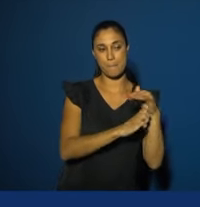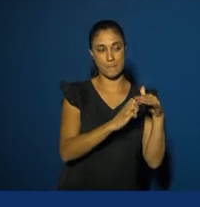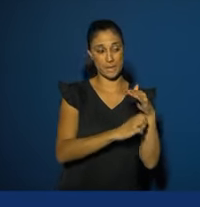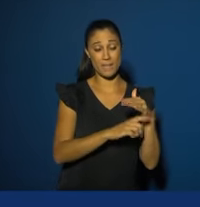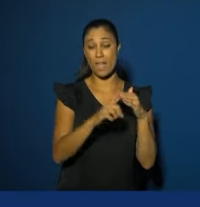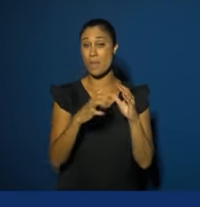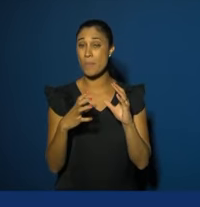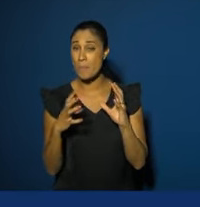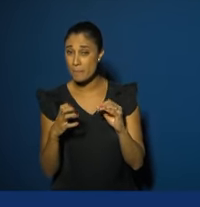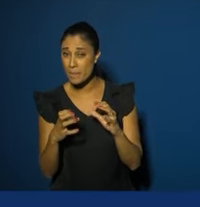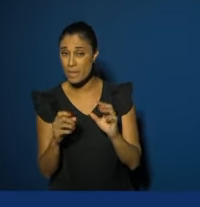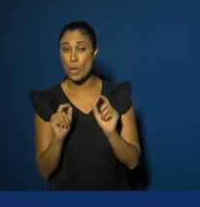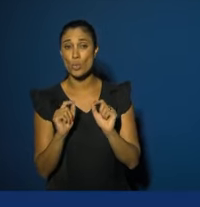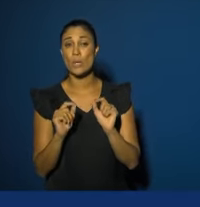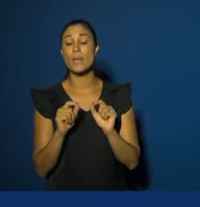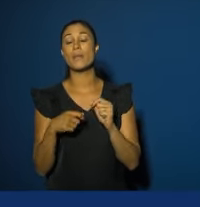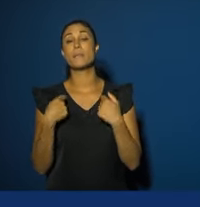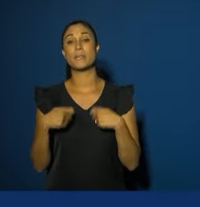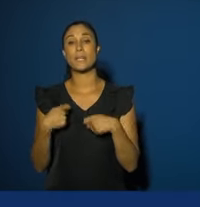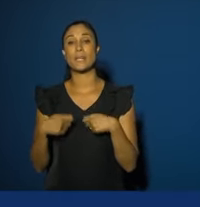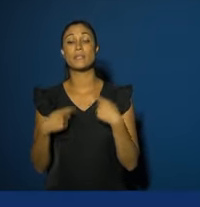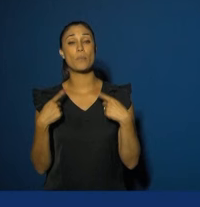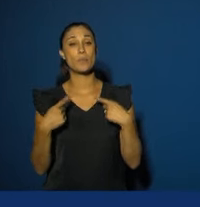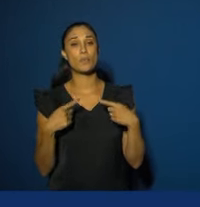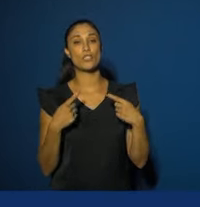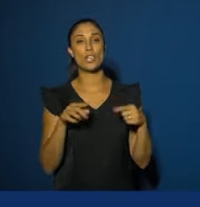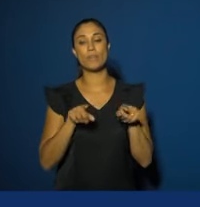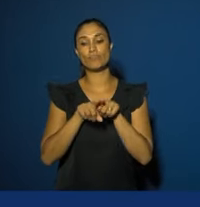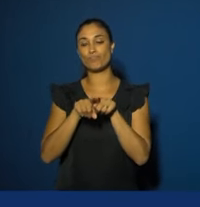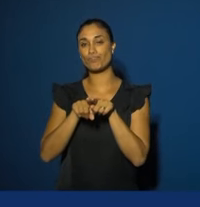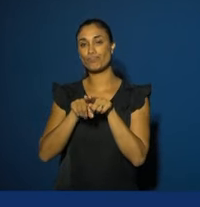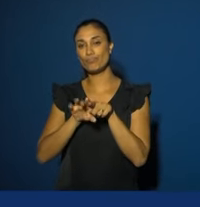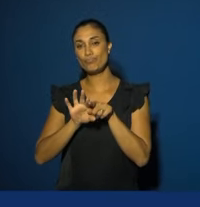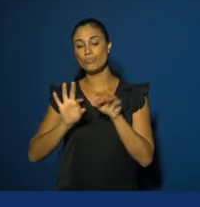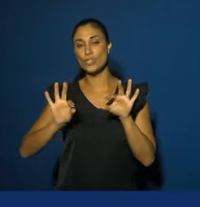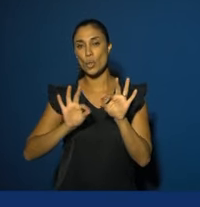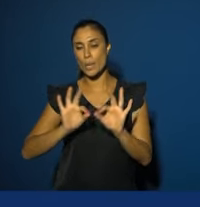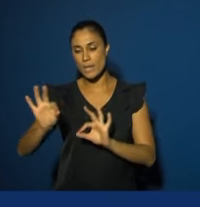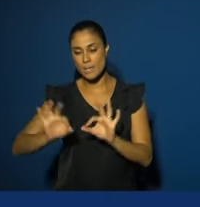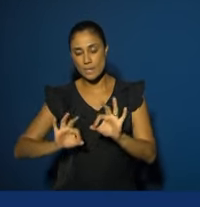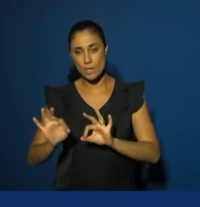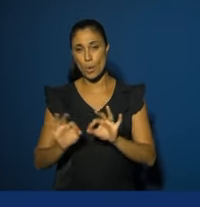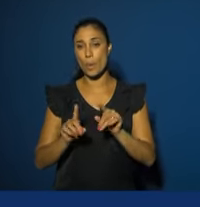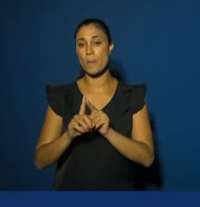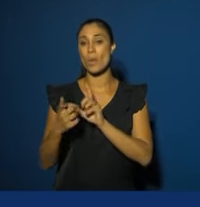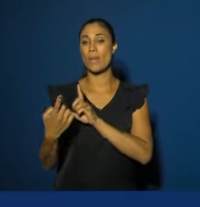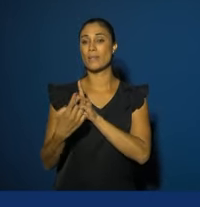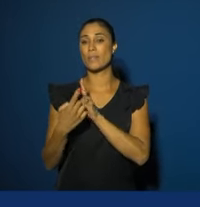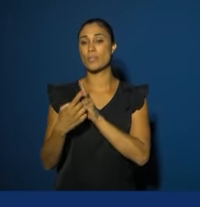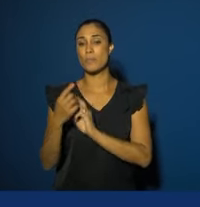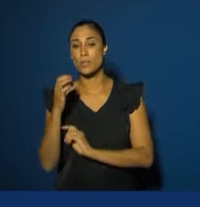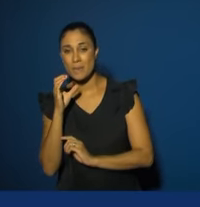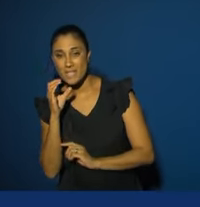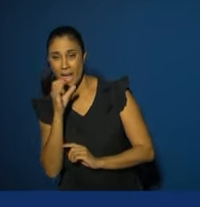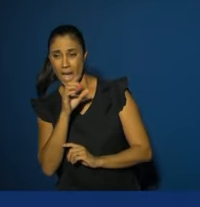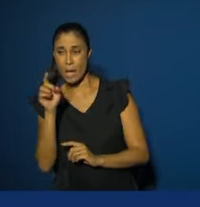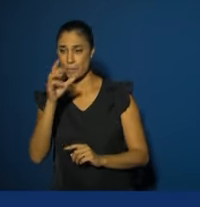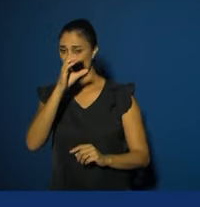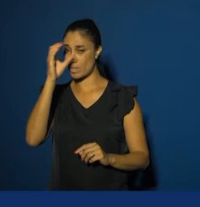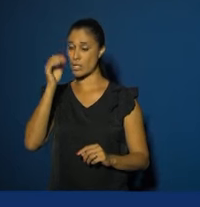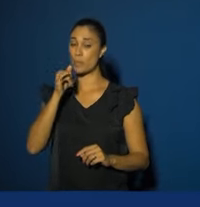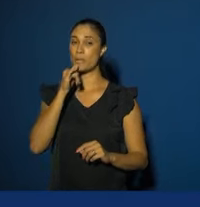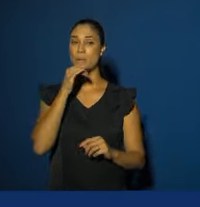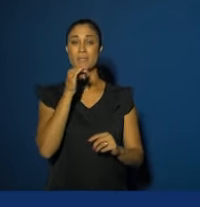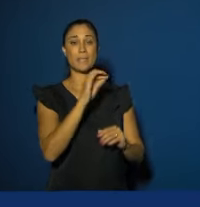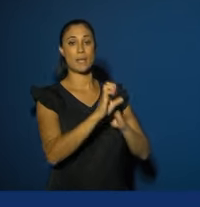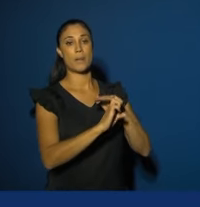essa é uma essa é uma briga deveria ser uma disputa de alinhamento pelo atendimento mais rápido do cliente então pô